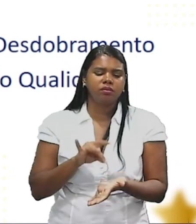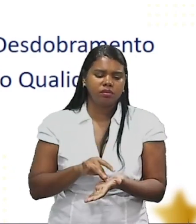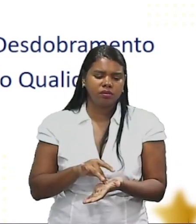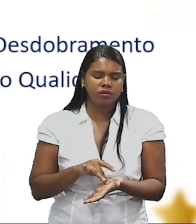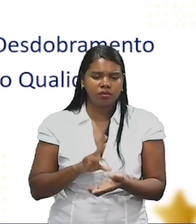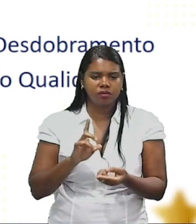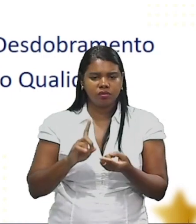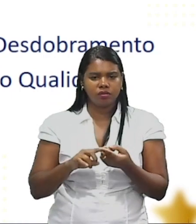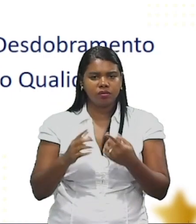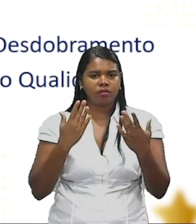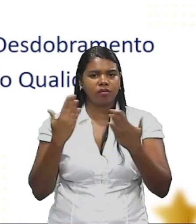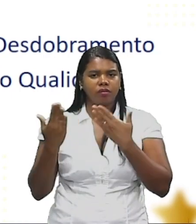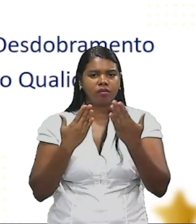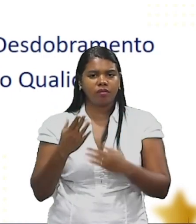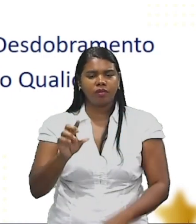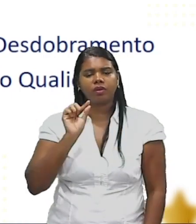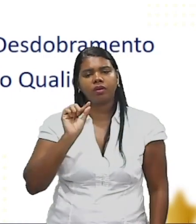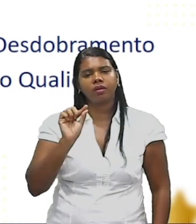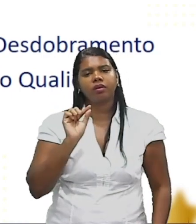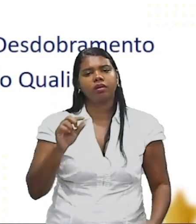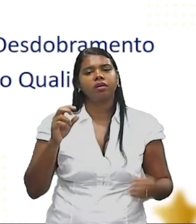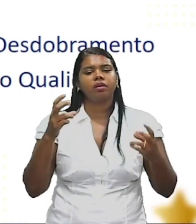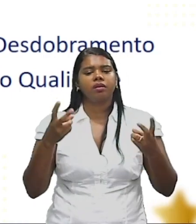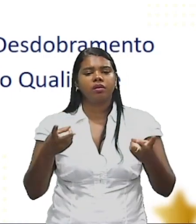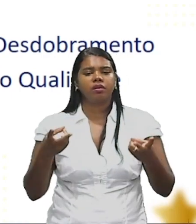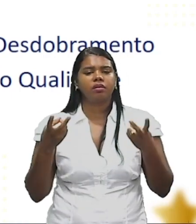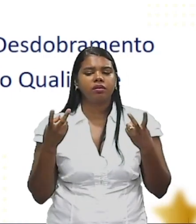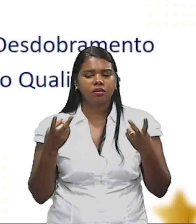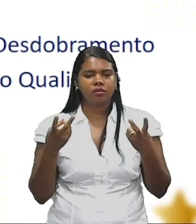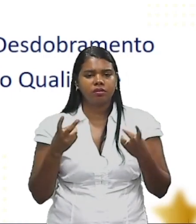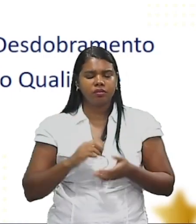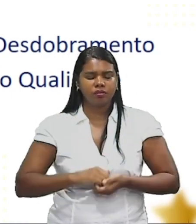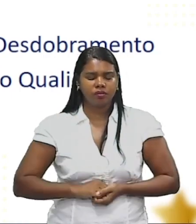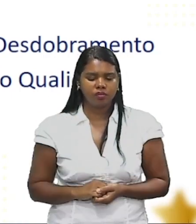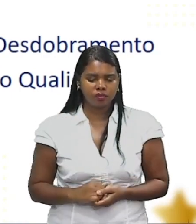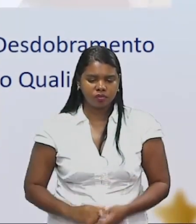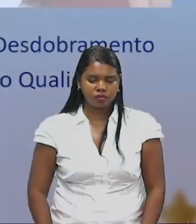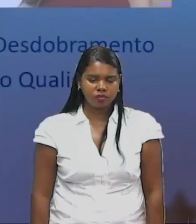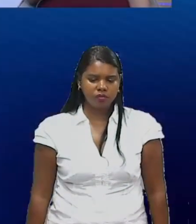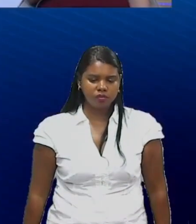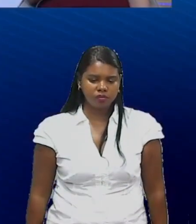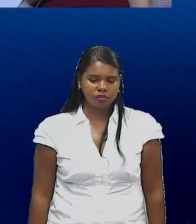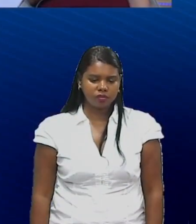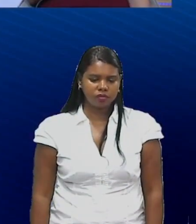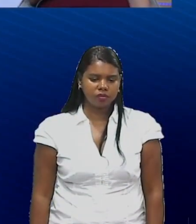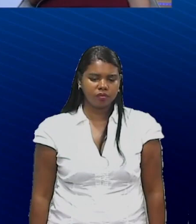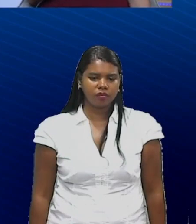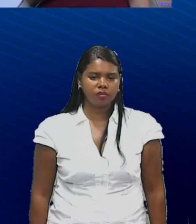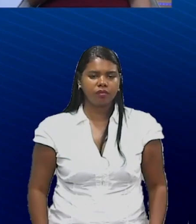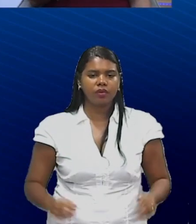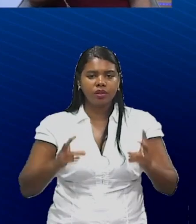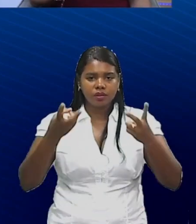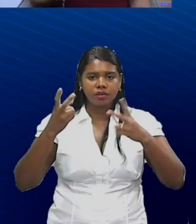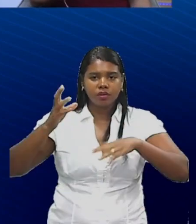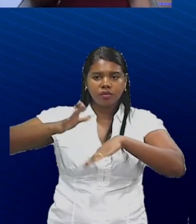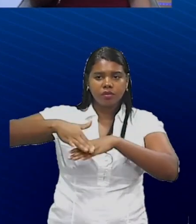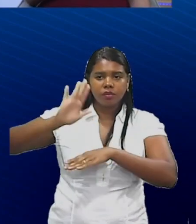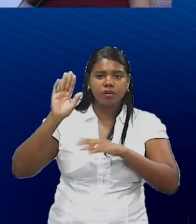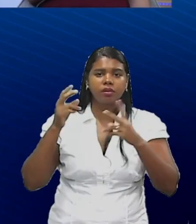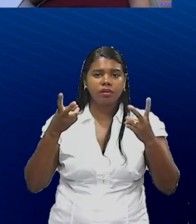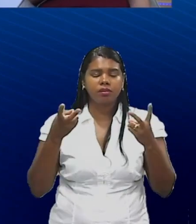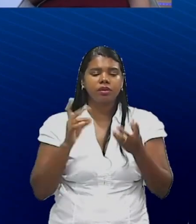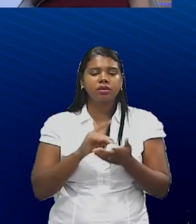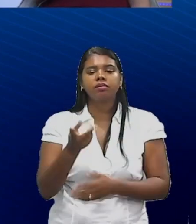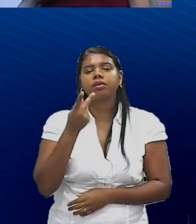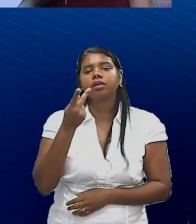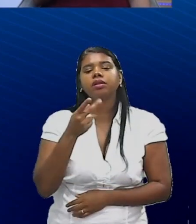ela compara o quê? A percepção e a expectativa. E se a expectativa for maior que a percepção, quer dizer o